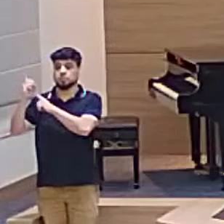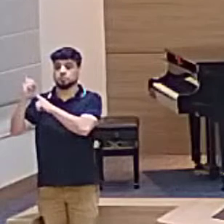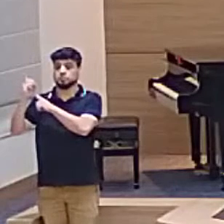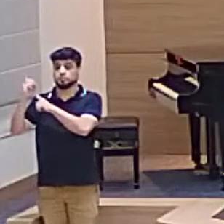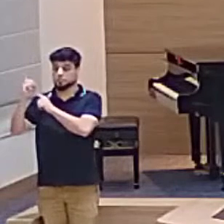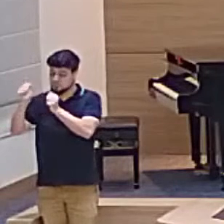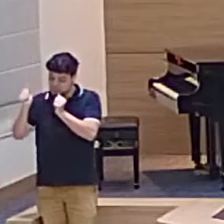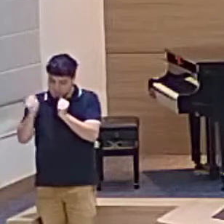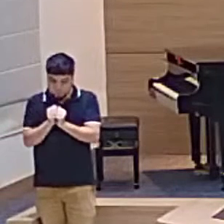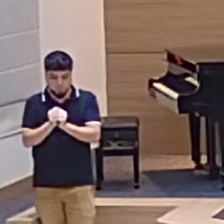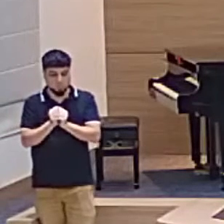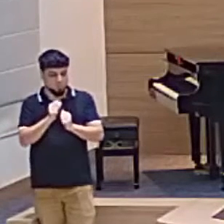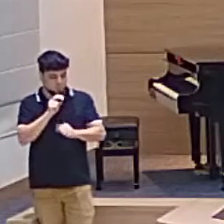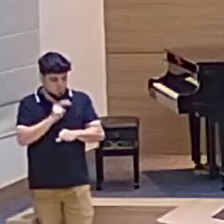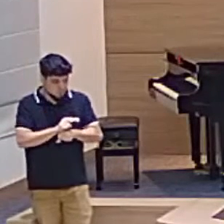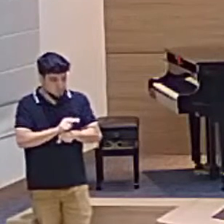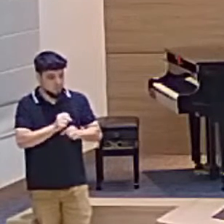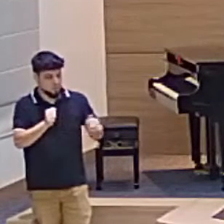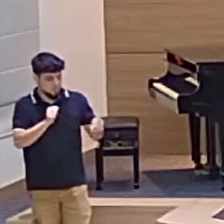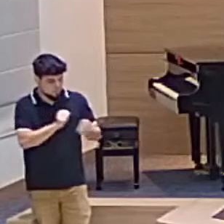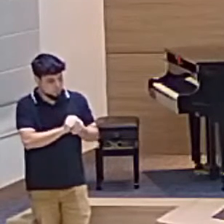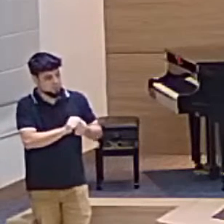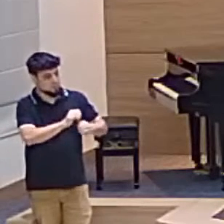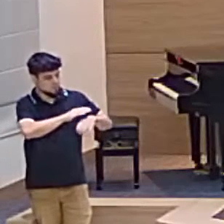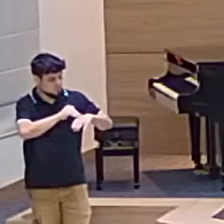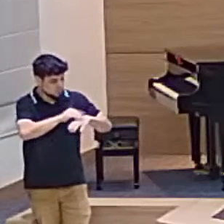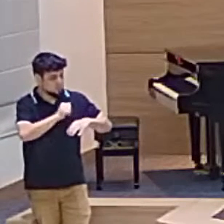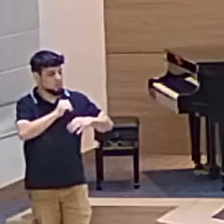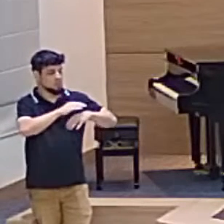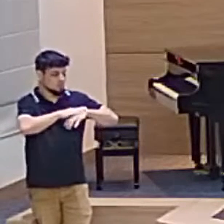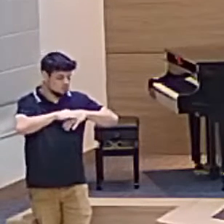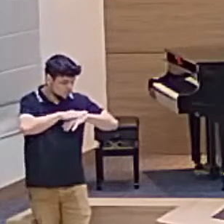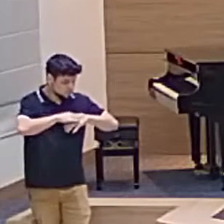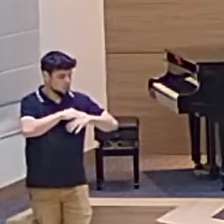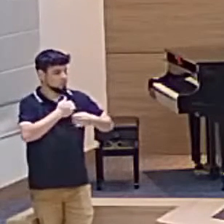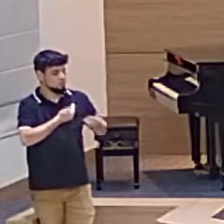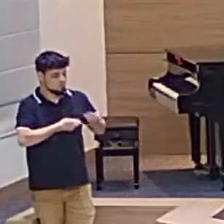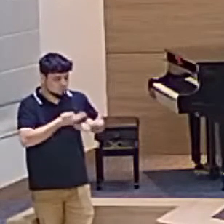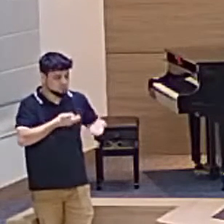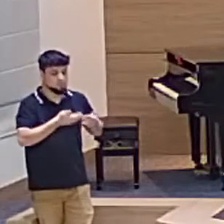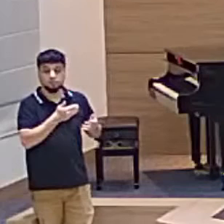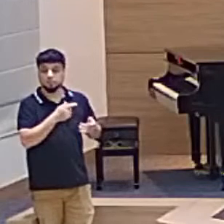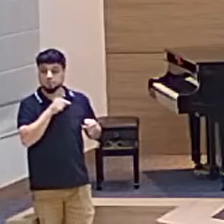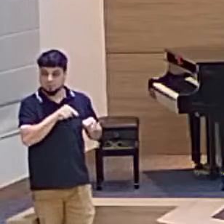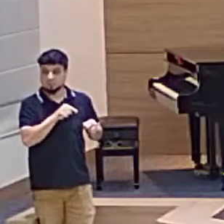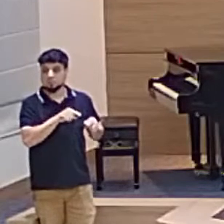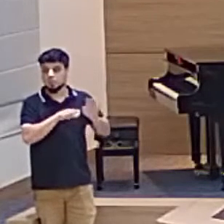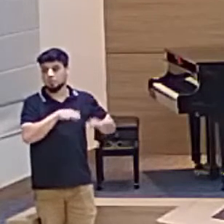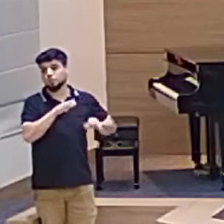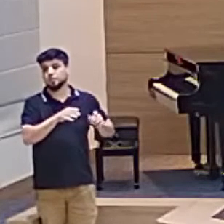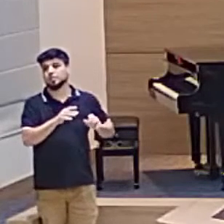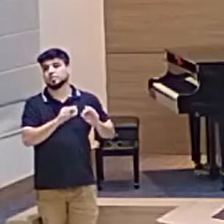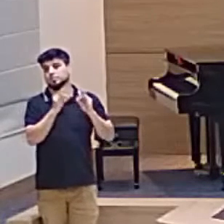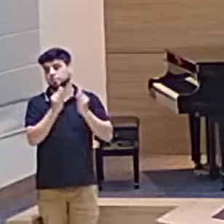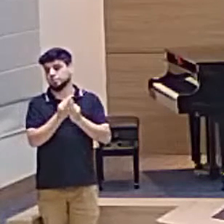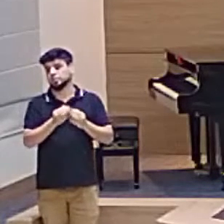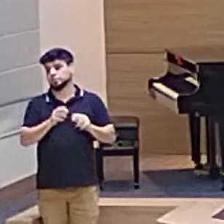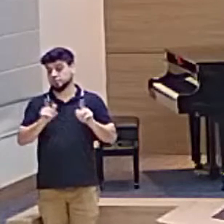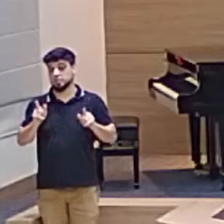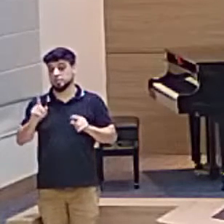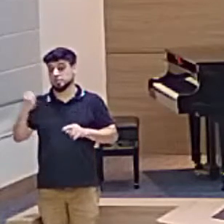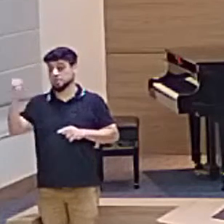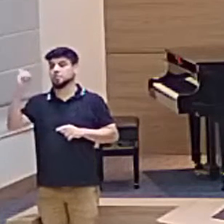filhos no primeiro momento certamente esse último momento não chegaria nessa família Davi se esqueceu